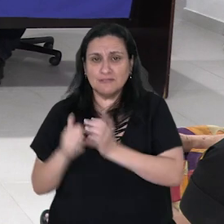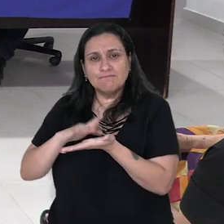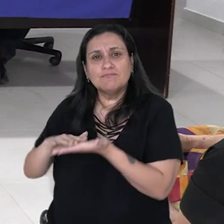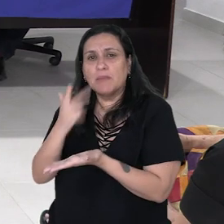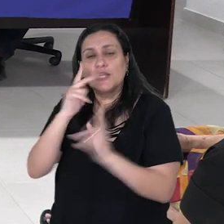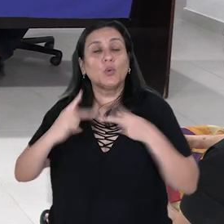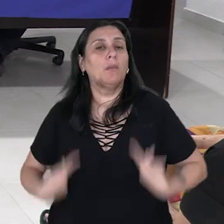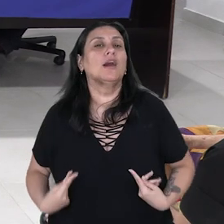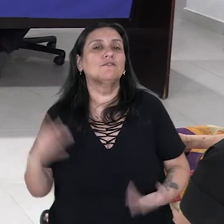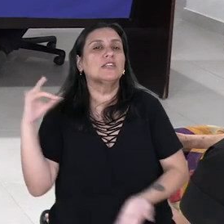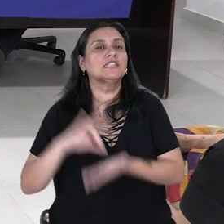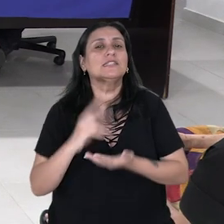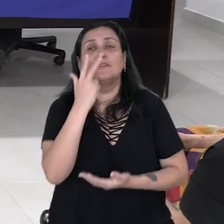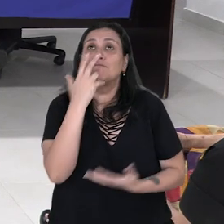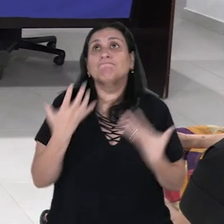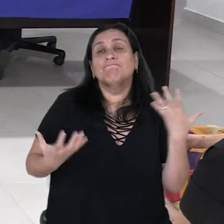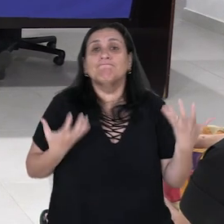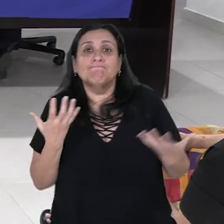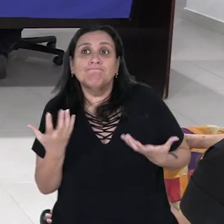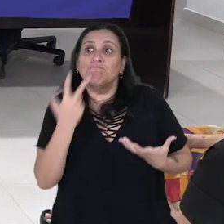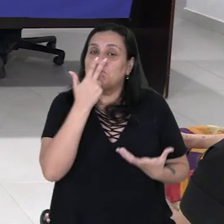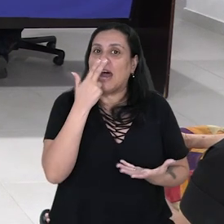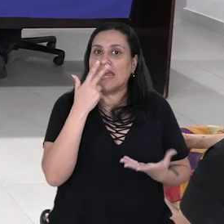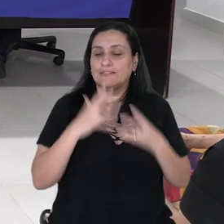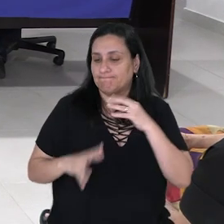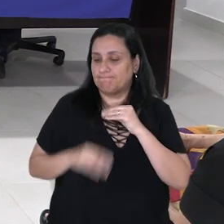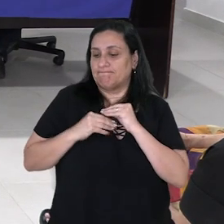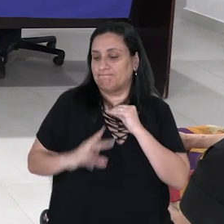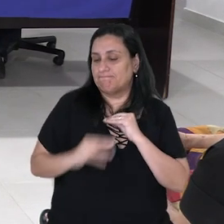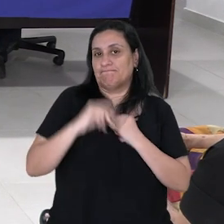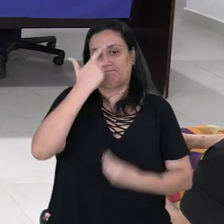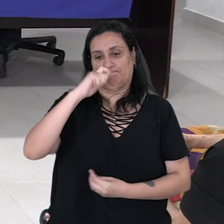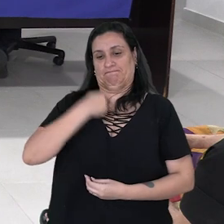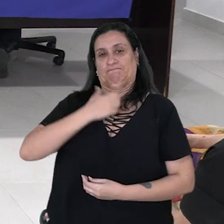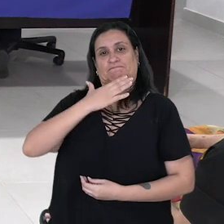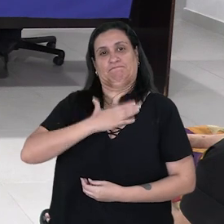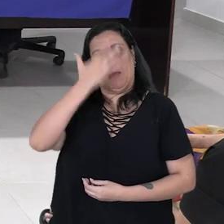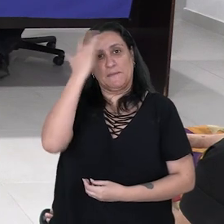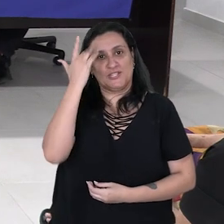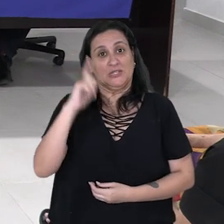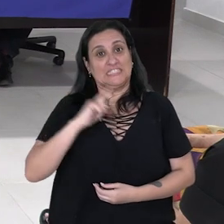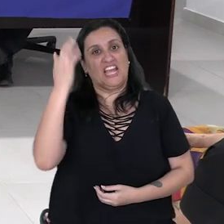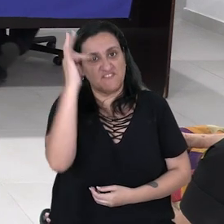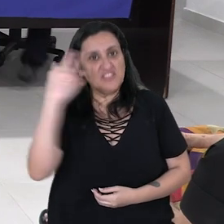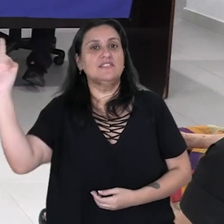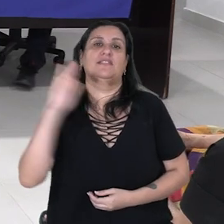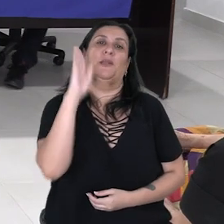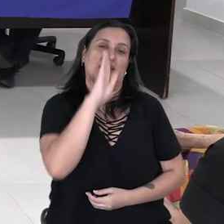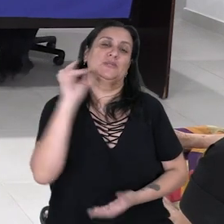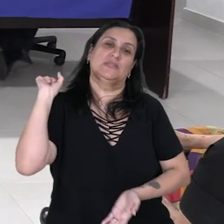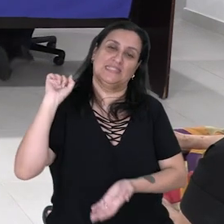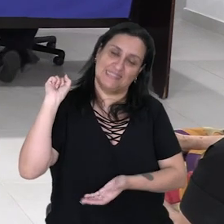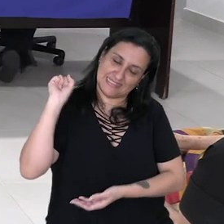mais humano. Então, de uma forma ou de outra, acho que agregou muito, como eu disse, saber que existe física no